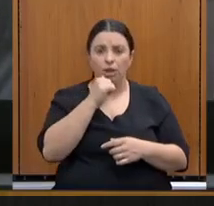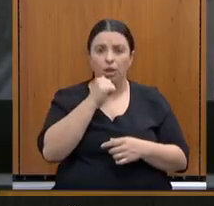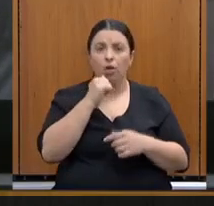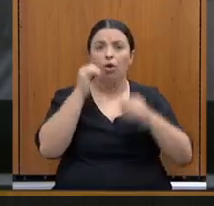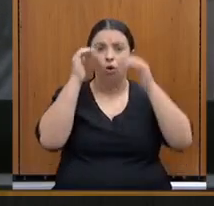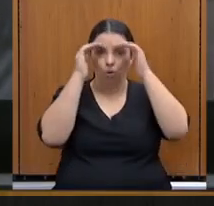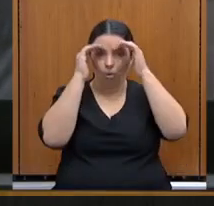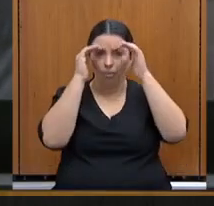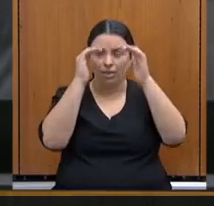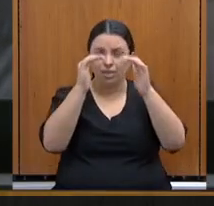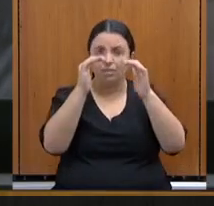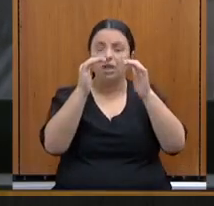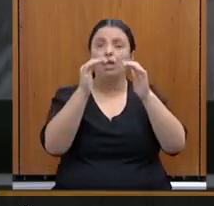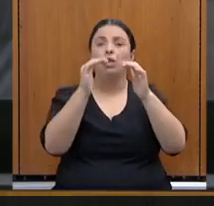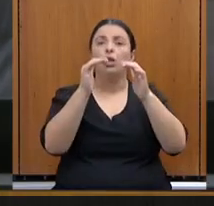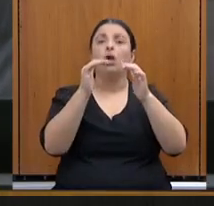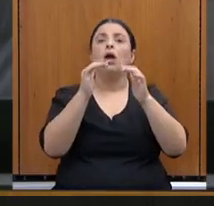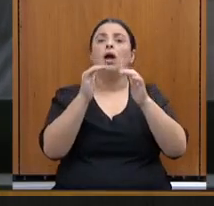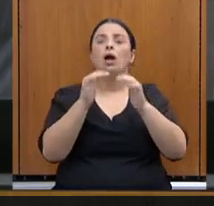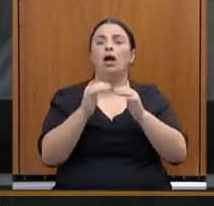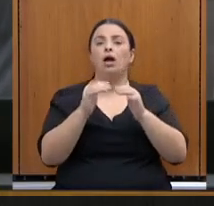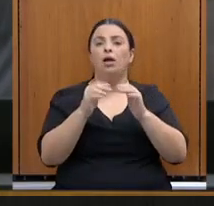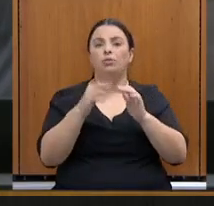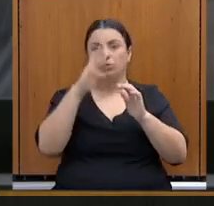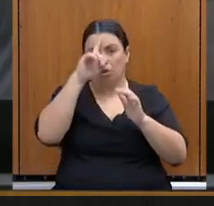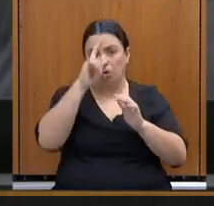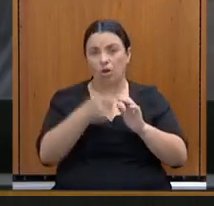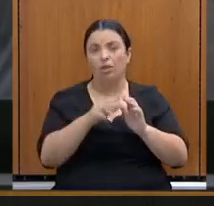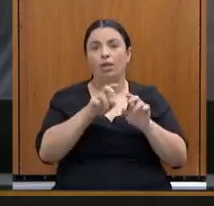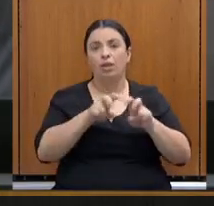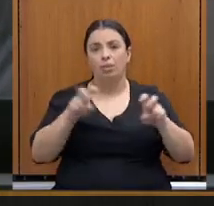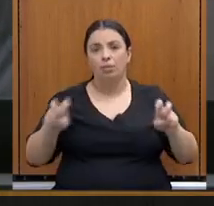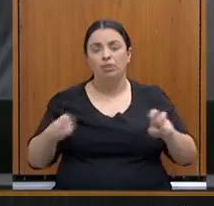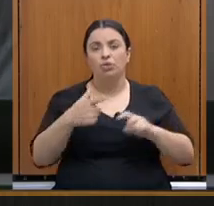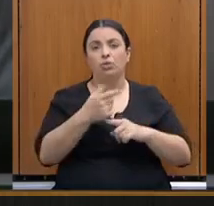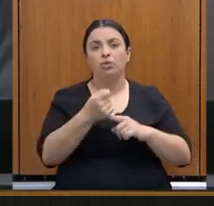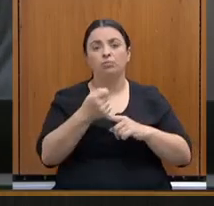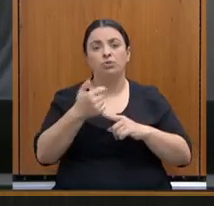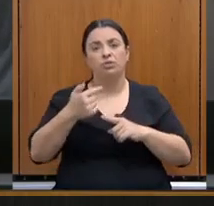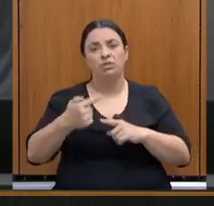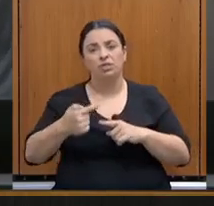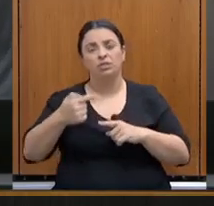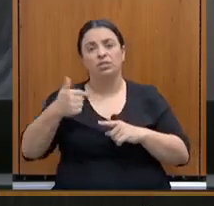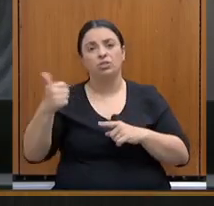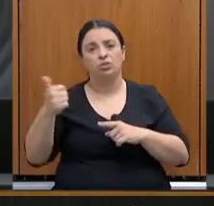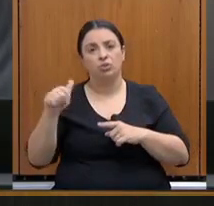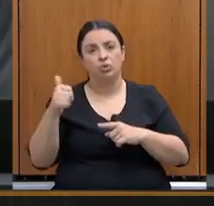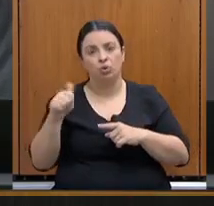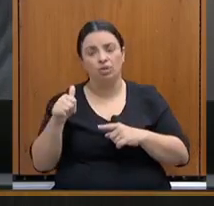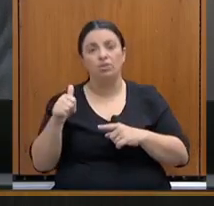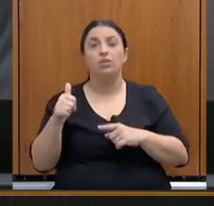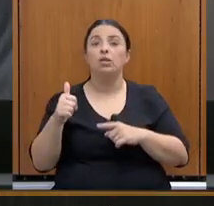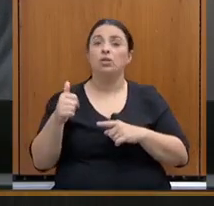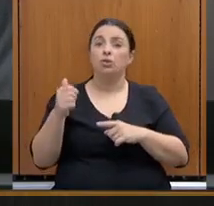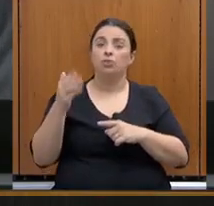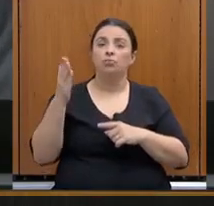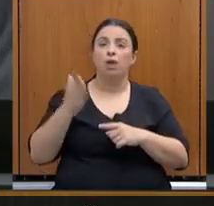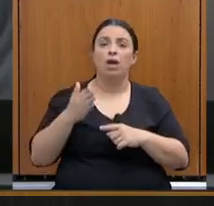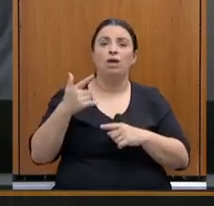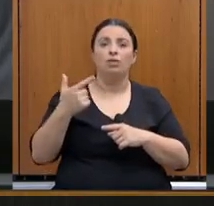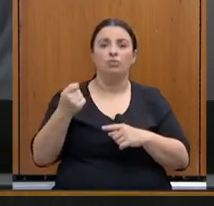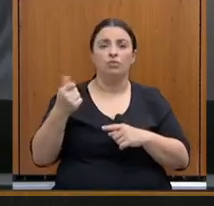deliberação da mesa número 2711, barra 2019, na seguinte ordem. 1.